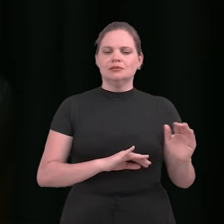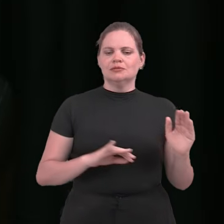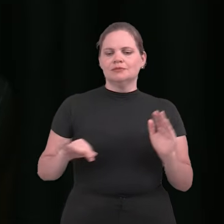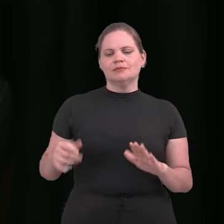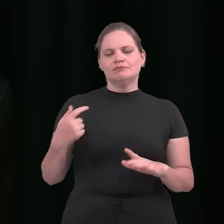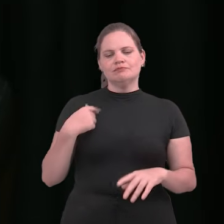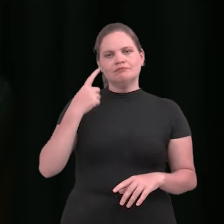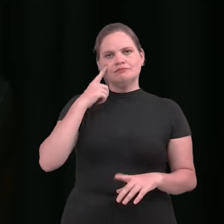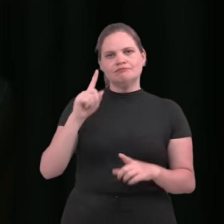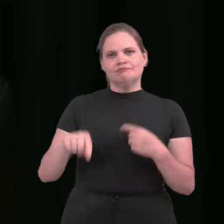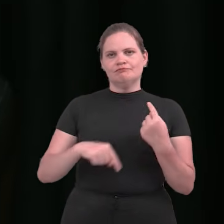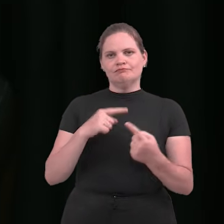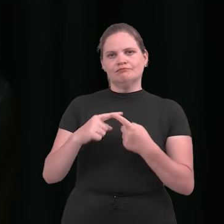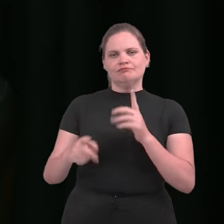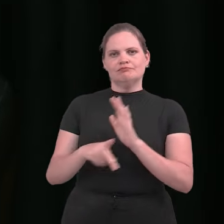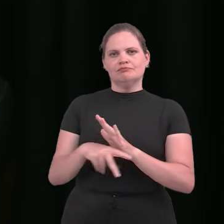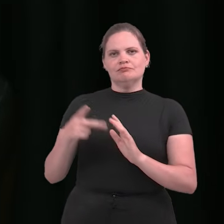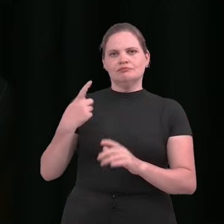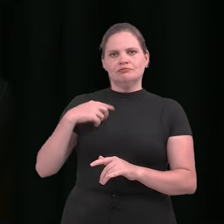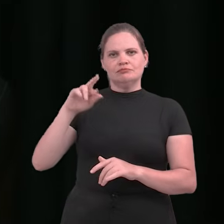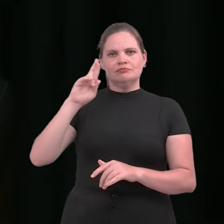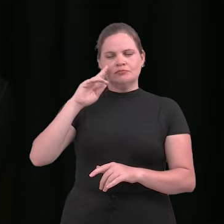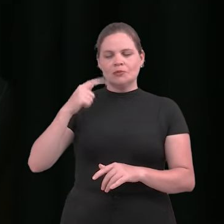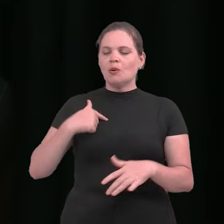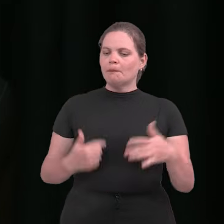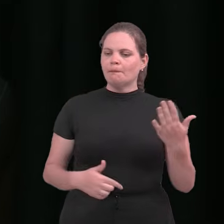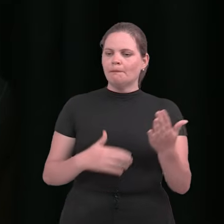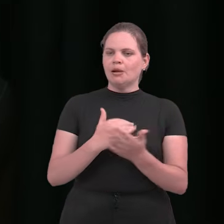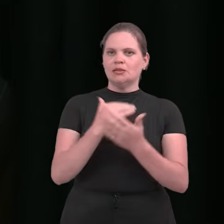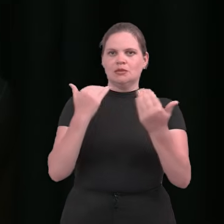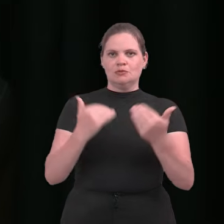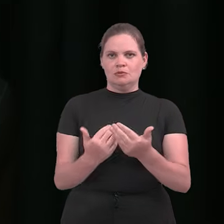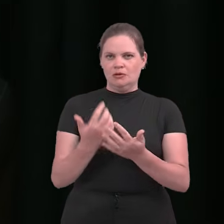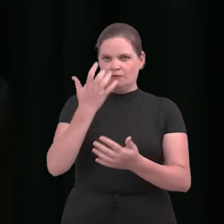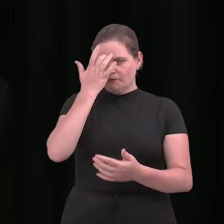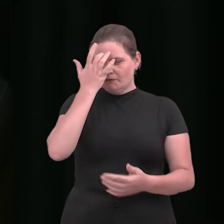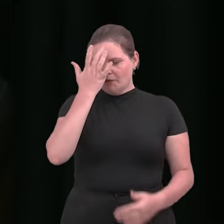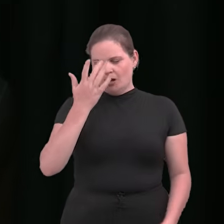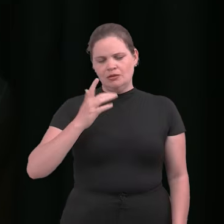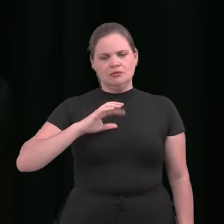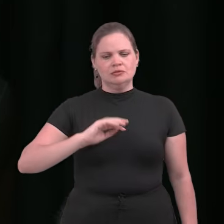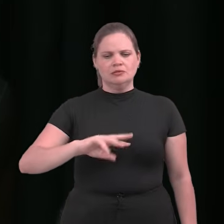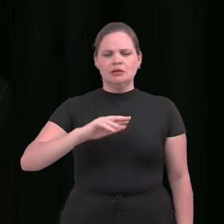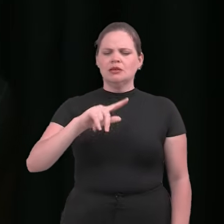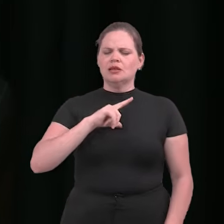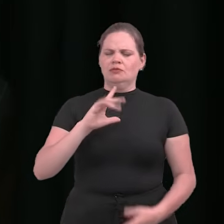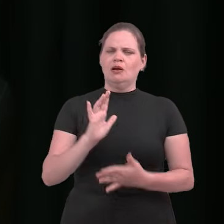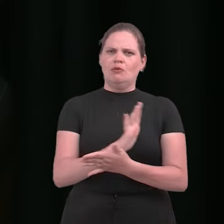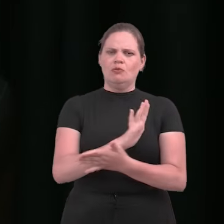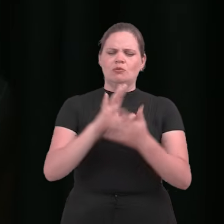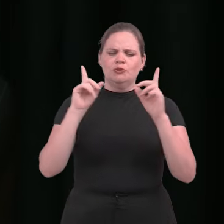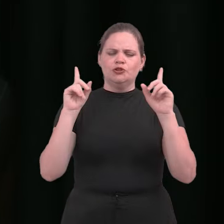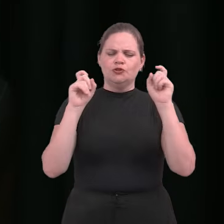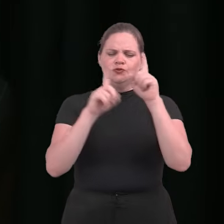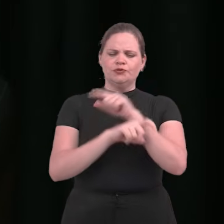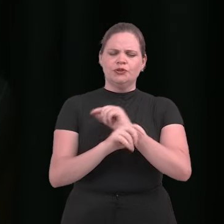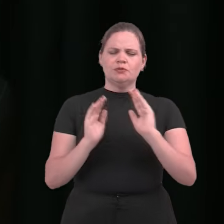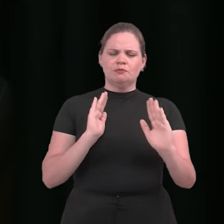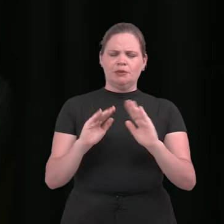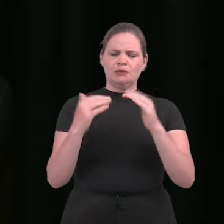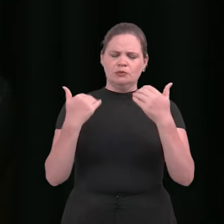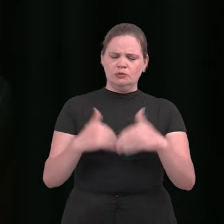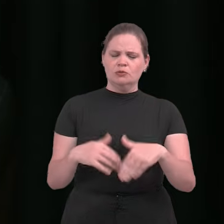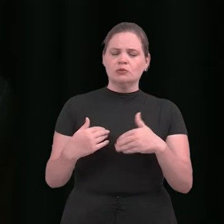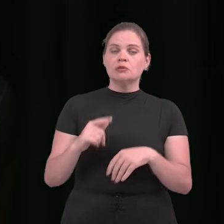E o propósito do Senhor era que eu passasse nesse concurso. Não foi fácil, teve algumas dificuldades aí no período do